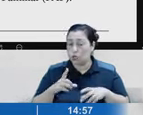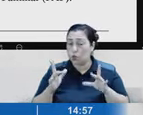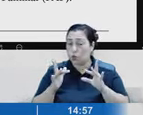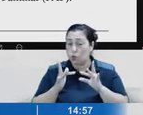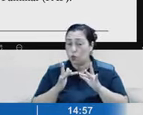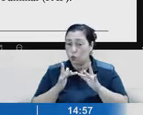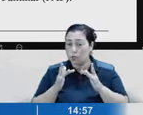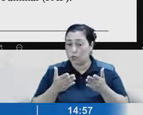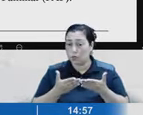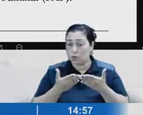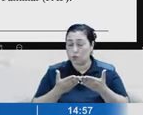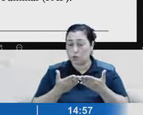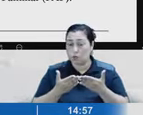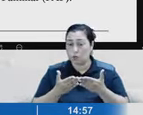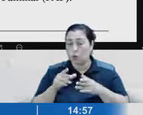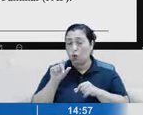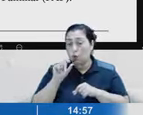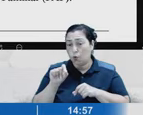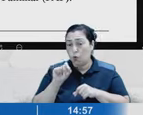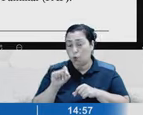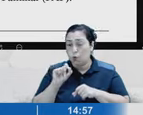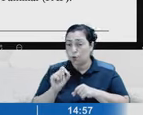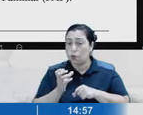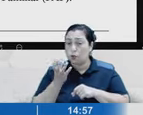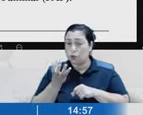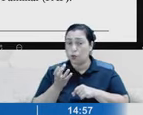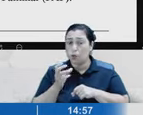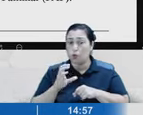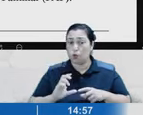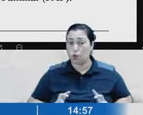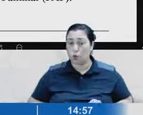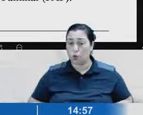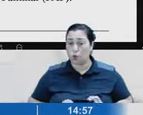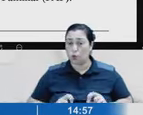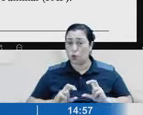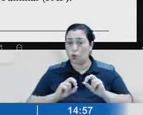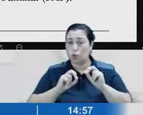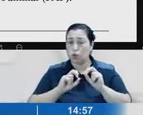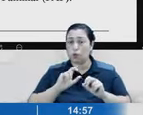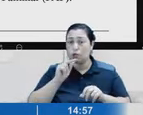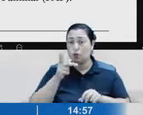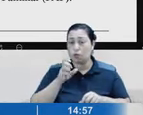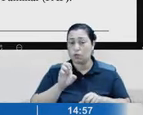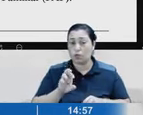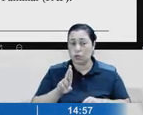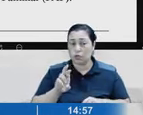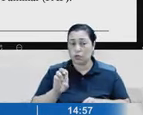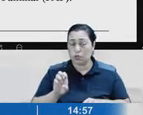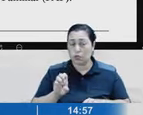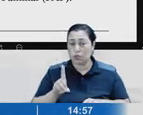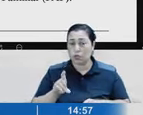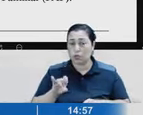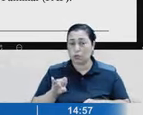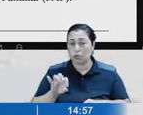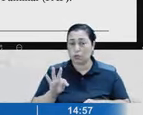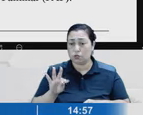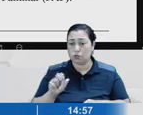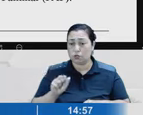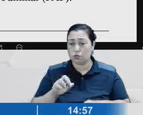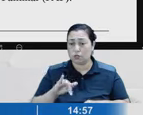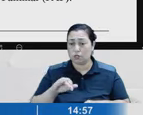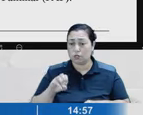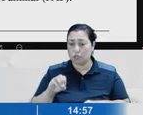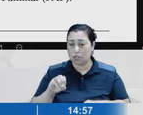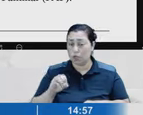contato em relação ao que é o câncer hereditário, se aquela pessoa é portadora, pode ser portadora de um